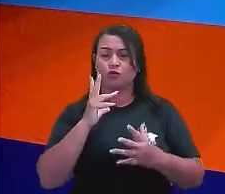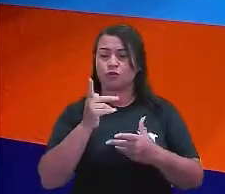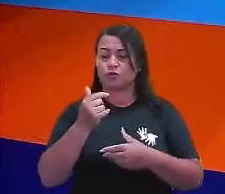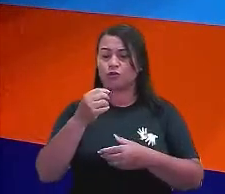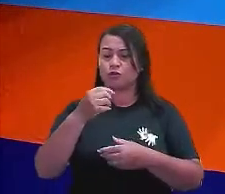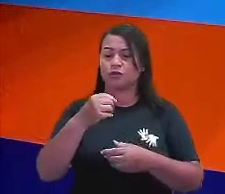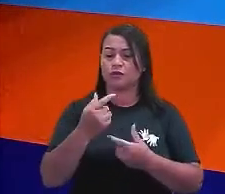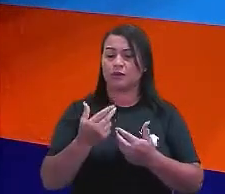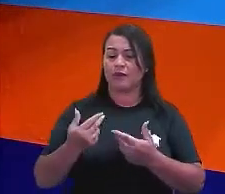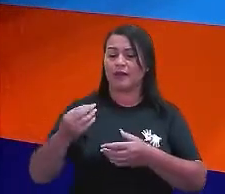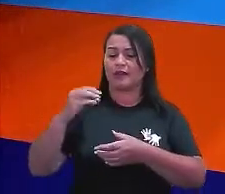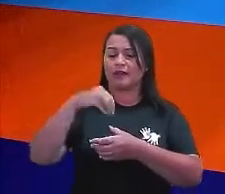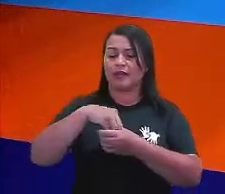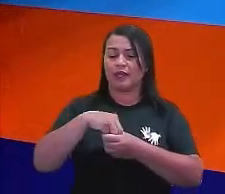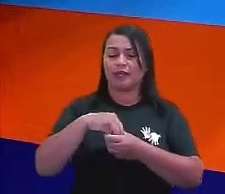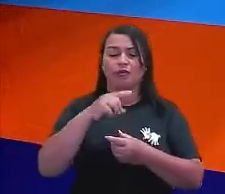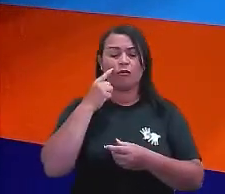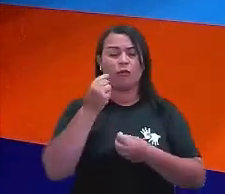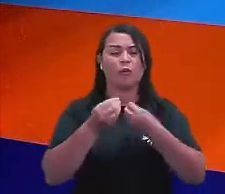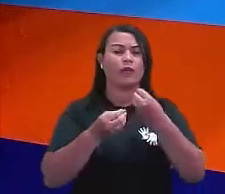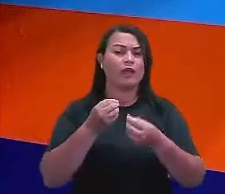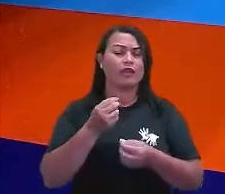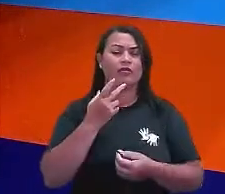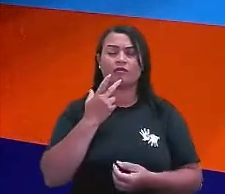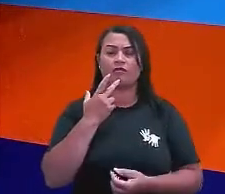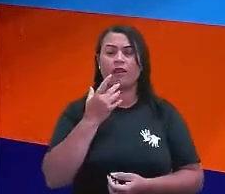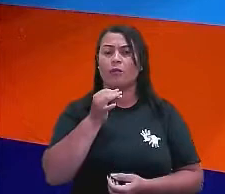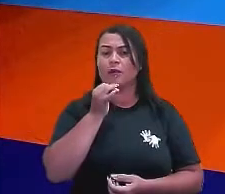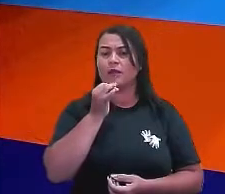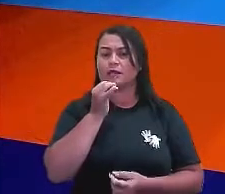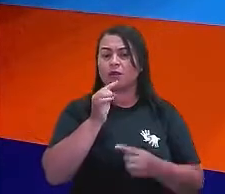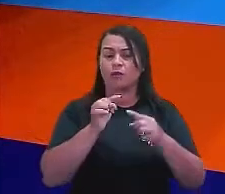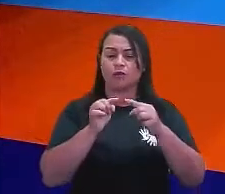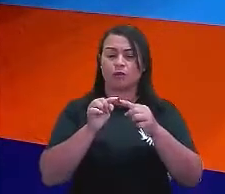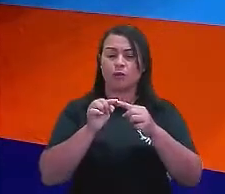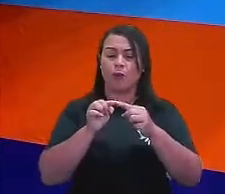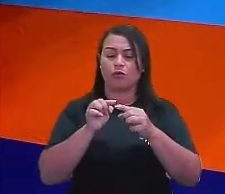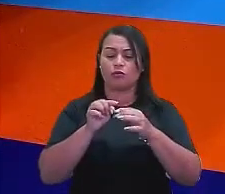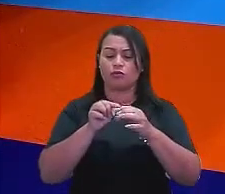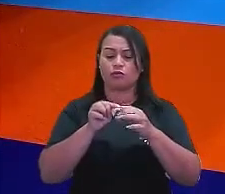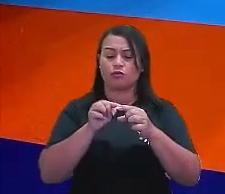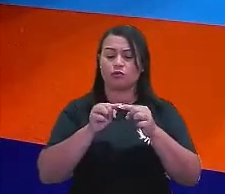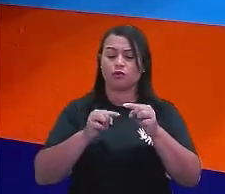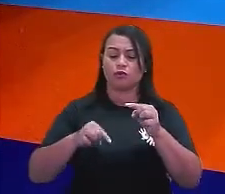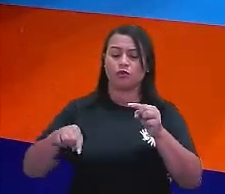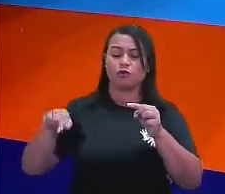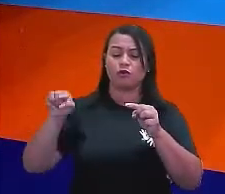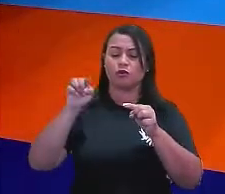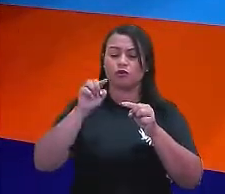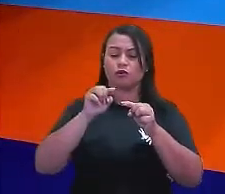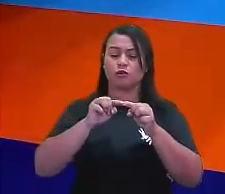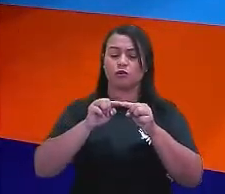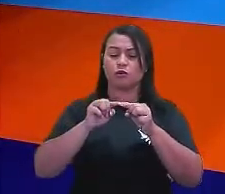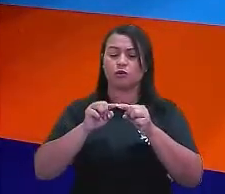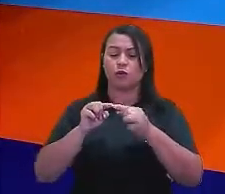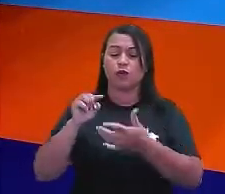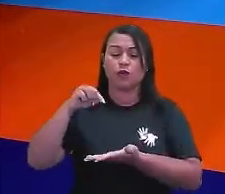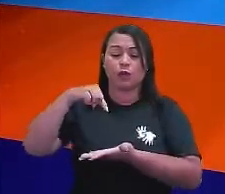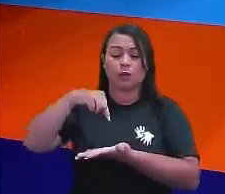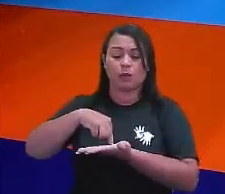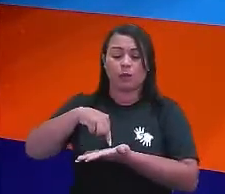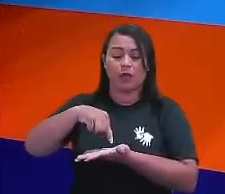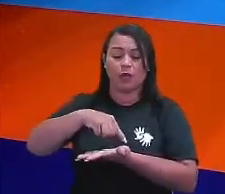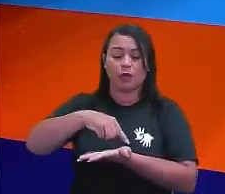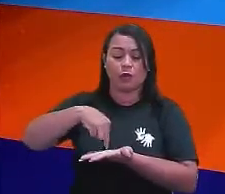Ou seja, o que a gente chama de ponto é o centro, tá? É esse centro aqui, que está